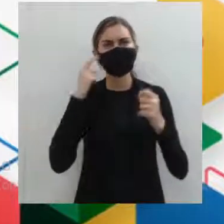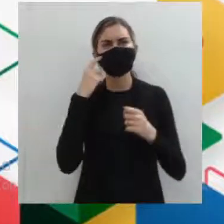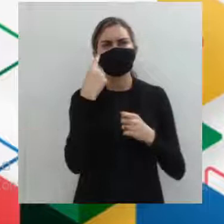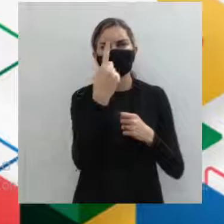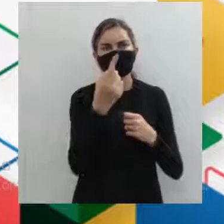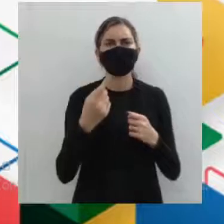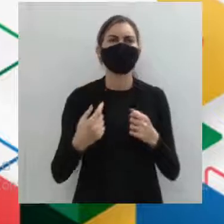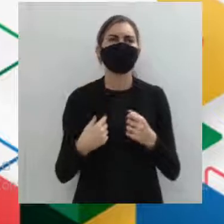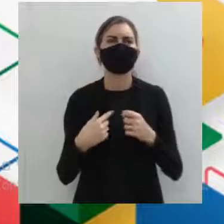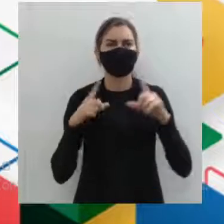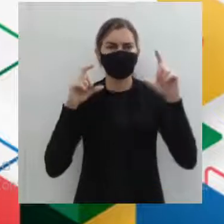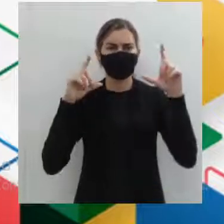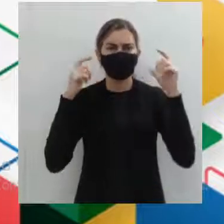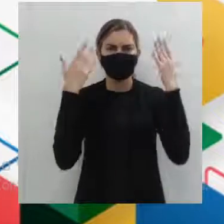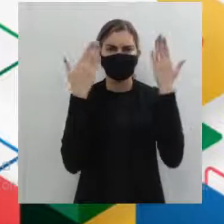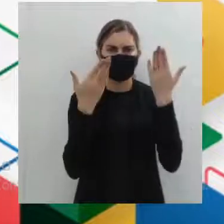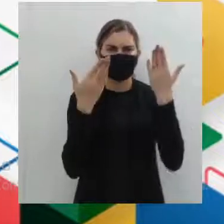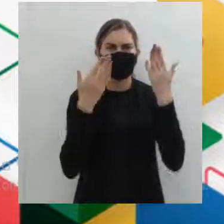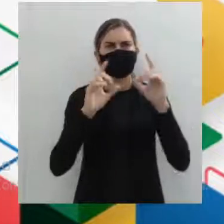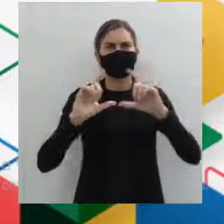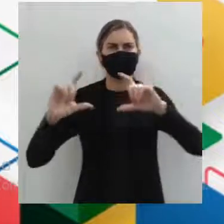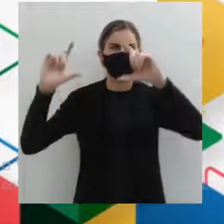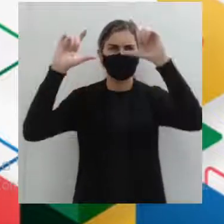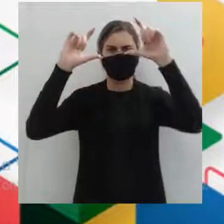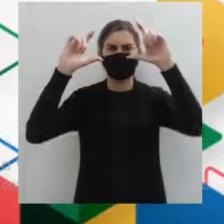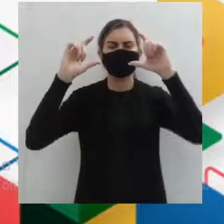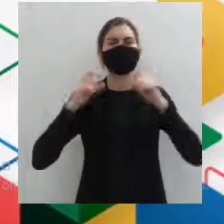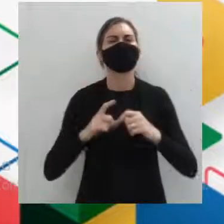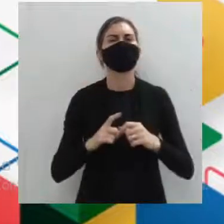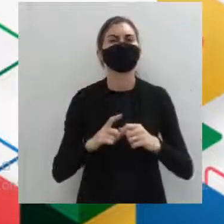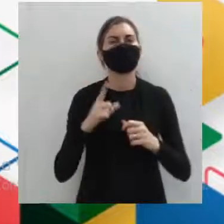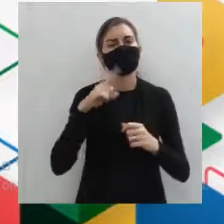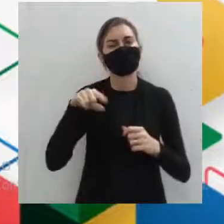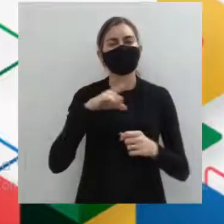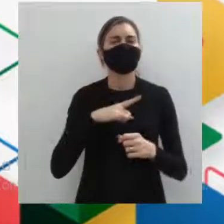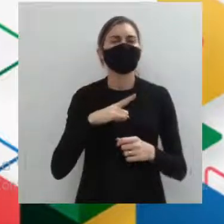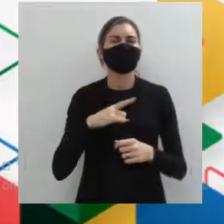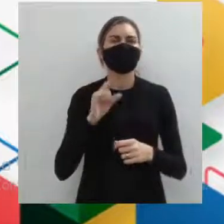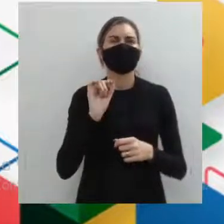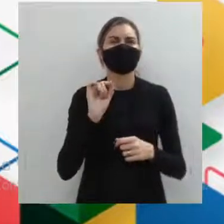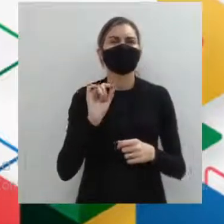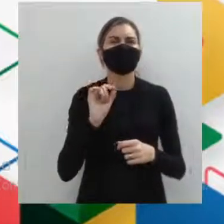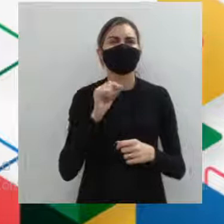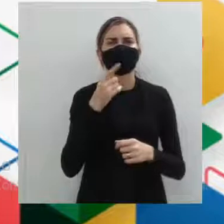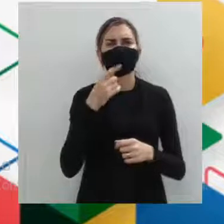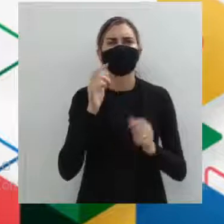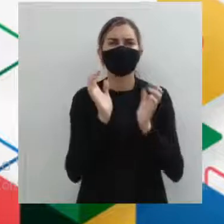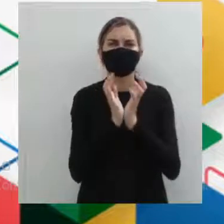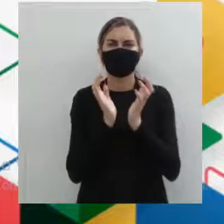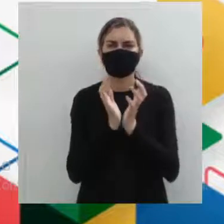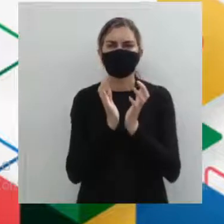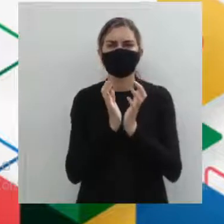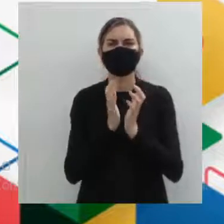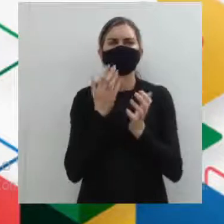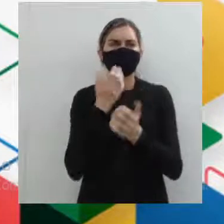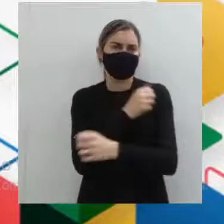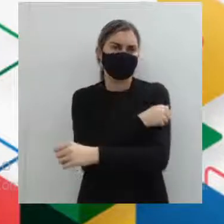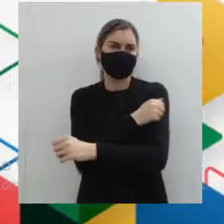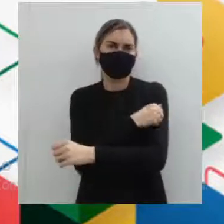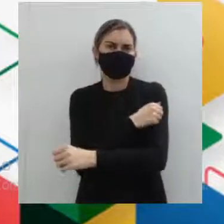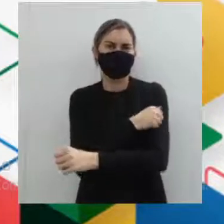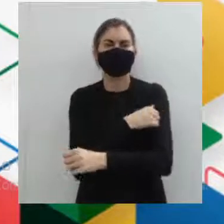Nessa imagem mais superior à esquerda, nós temos ali, né, um grupo de